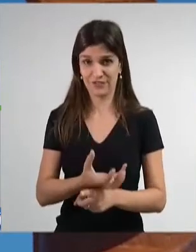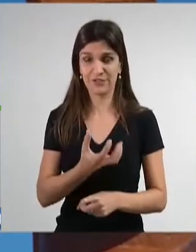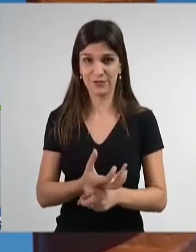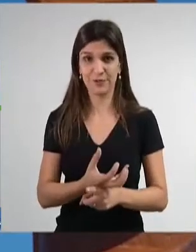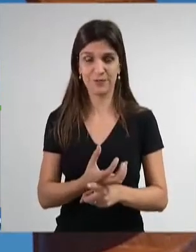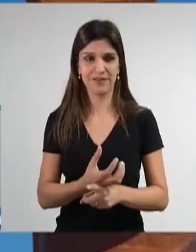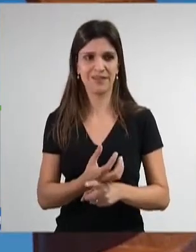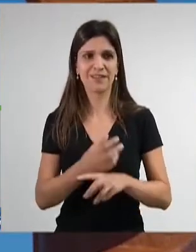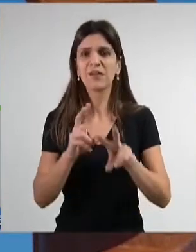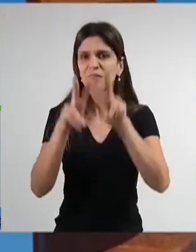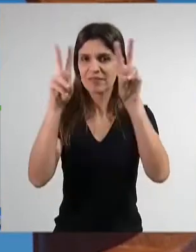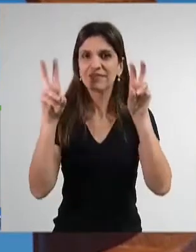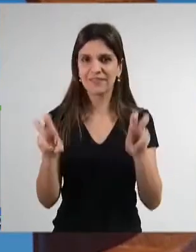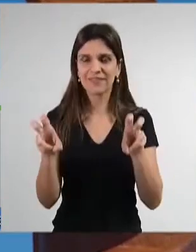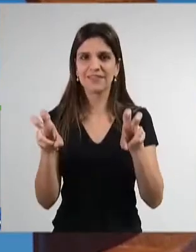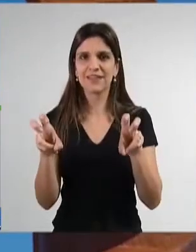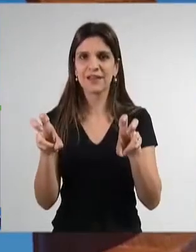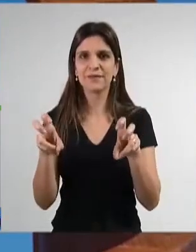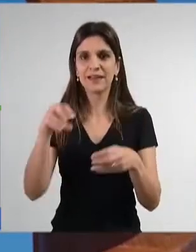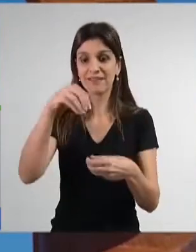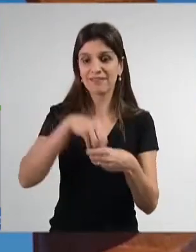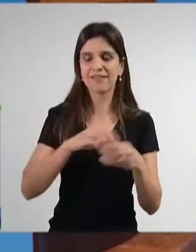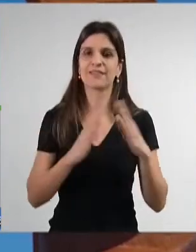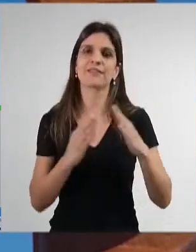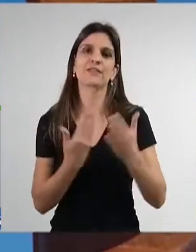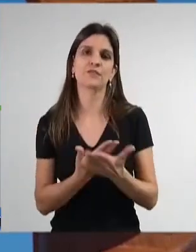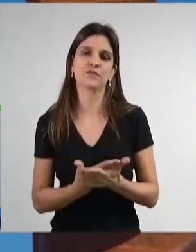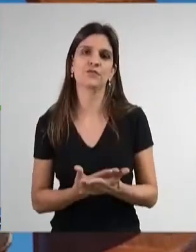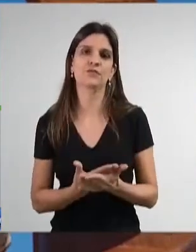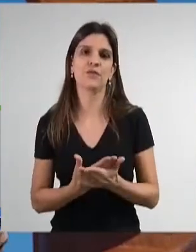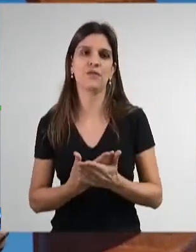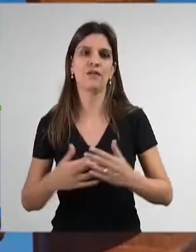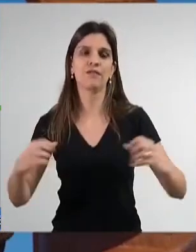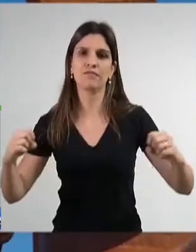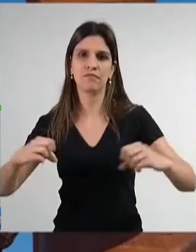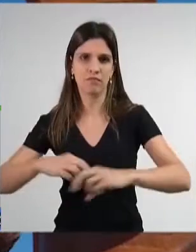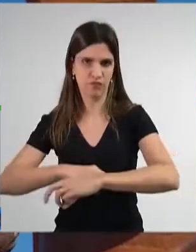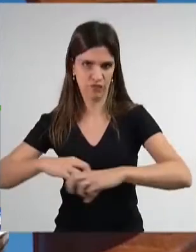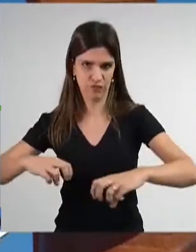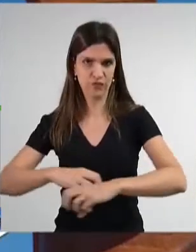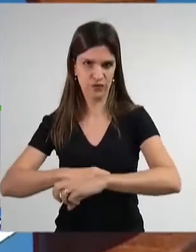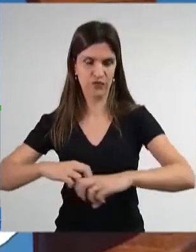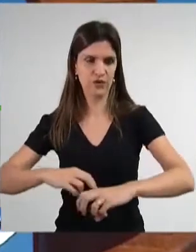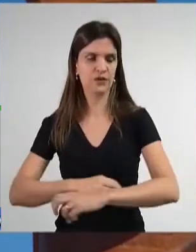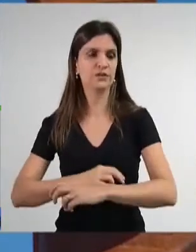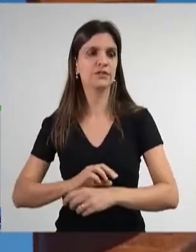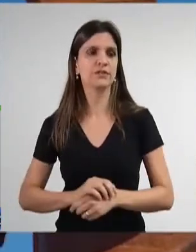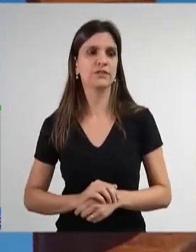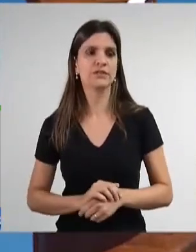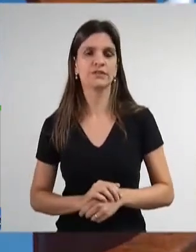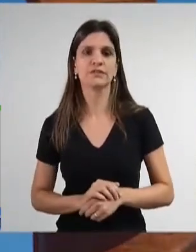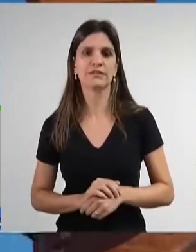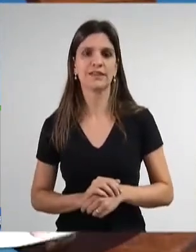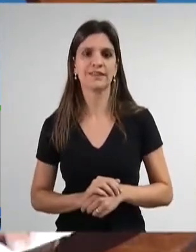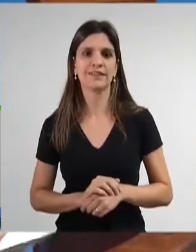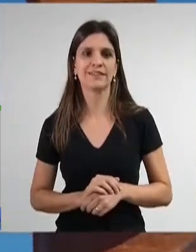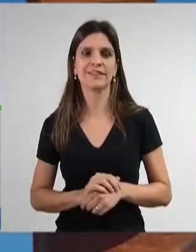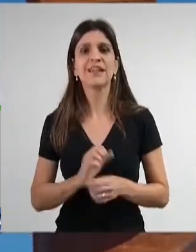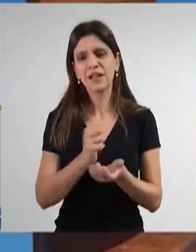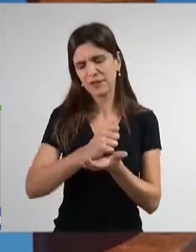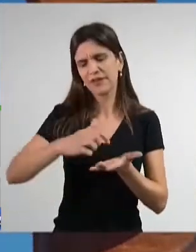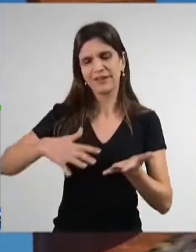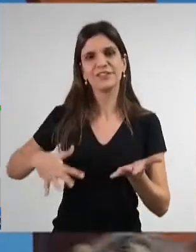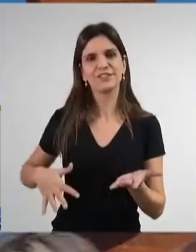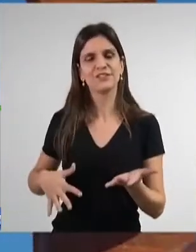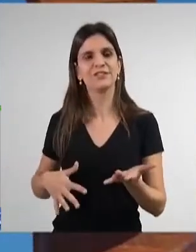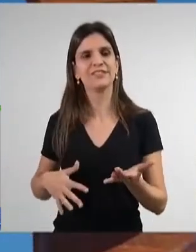trânsito. Tem muitas escolas que se utilizam disso, fazem até atividades lúdicas com o semáforo, com a faixa de